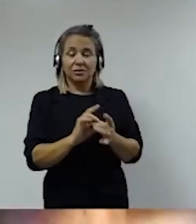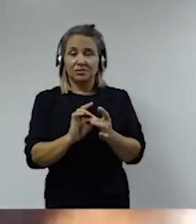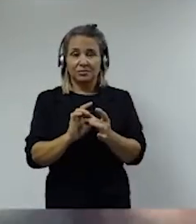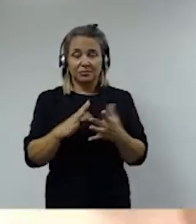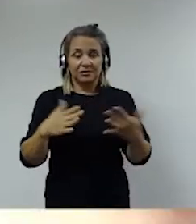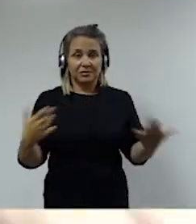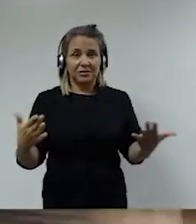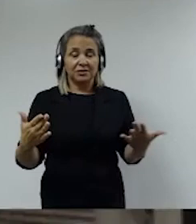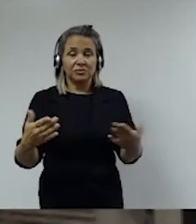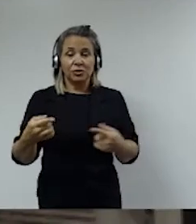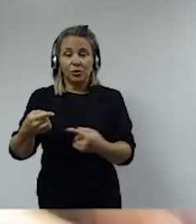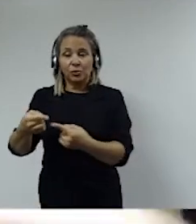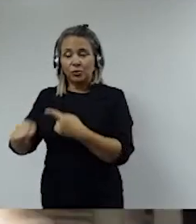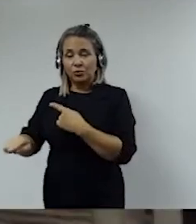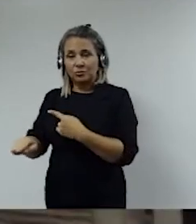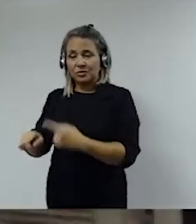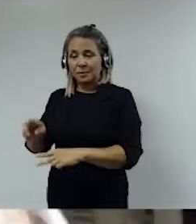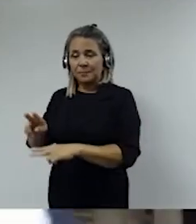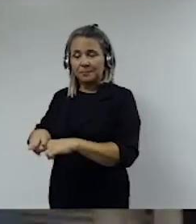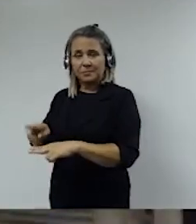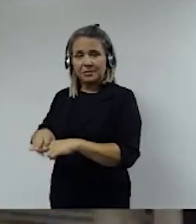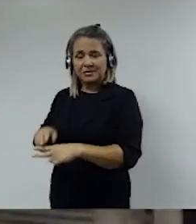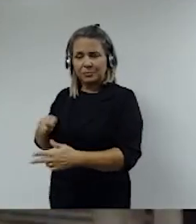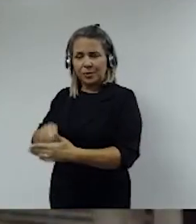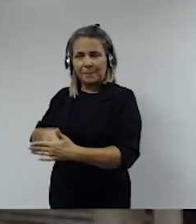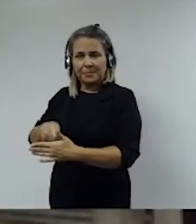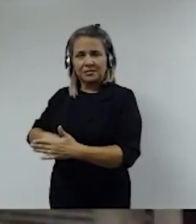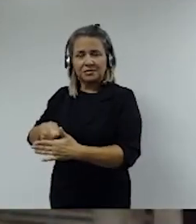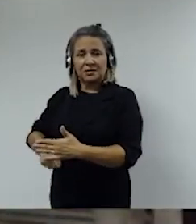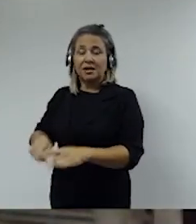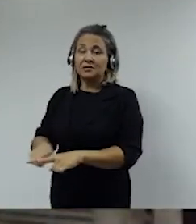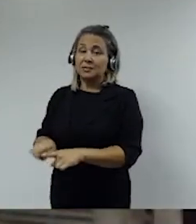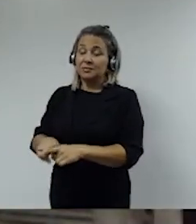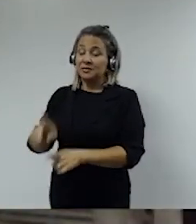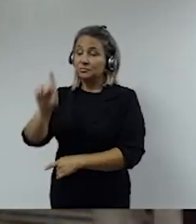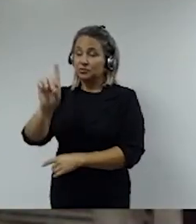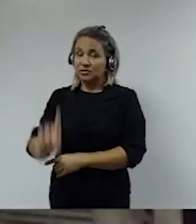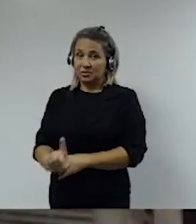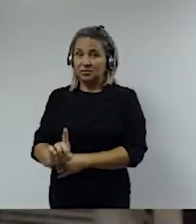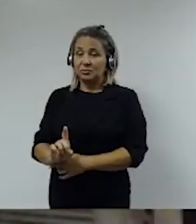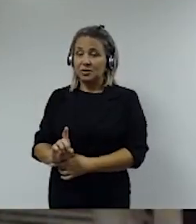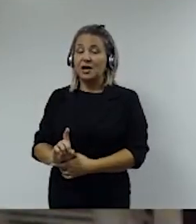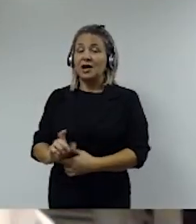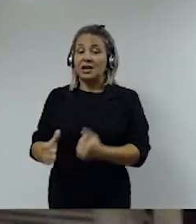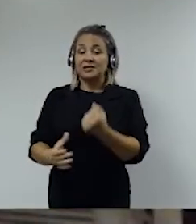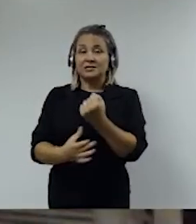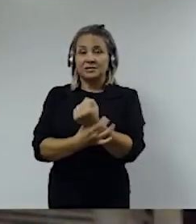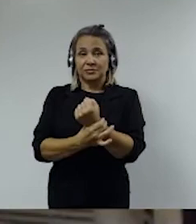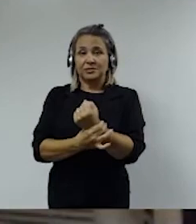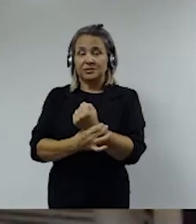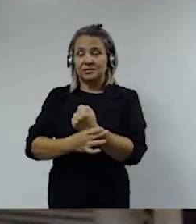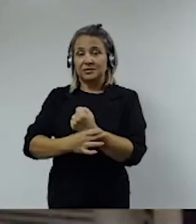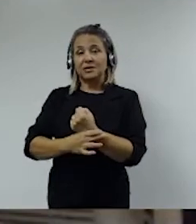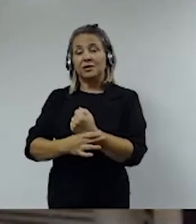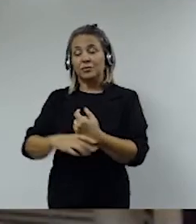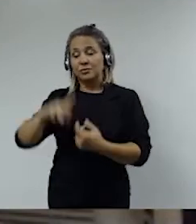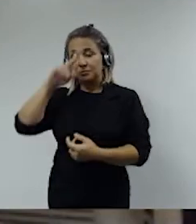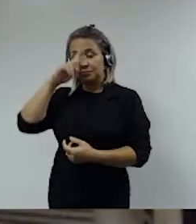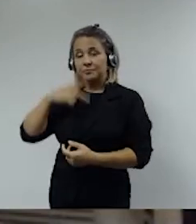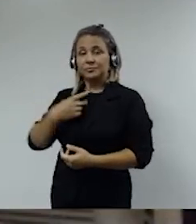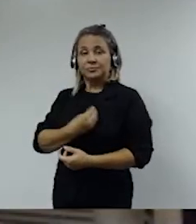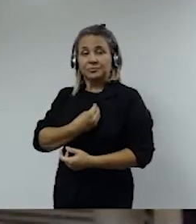liberdade contra a prisão arbitrária e do direito à segurança contra agressões ou lesões à sua integridade